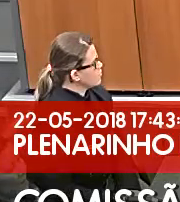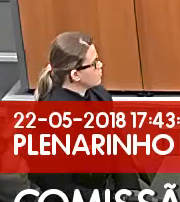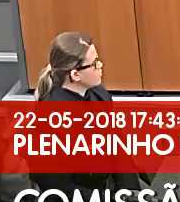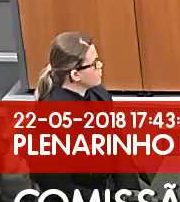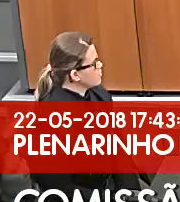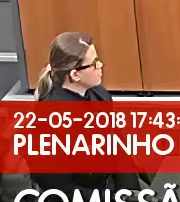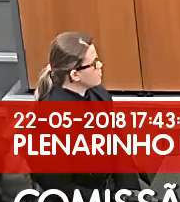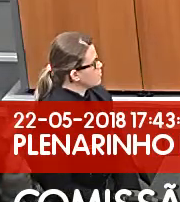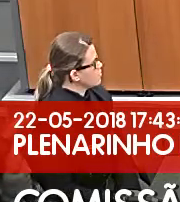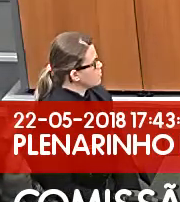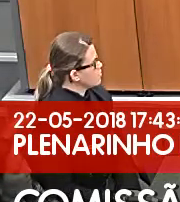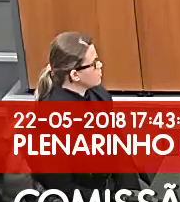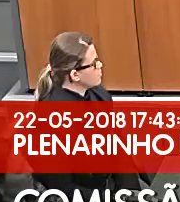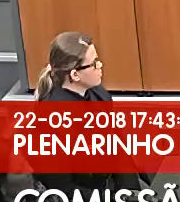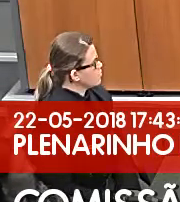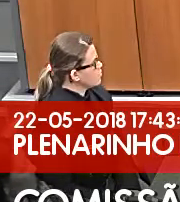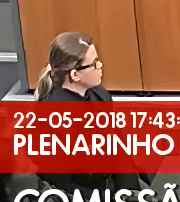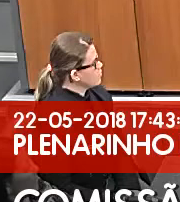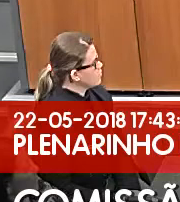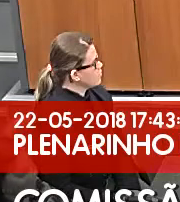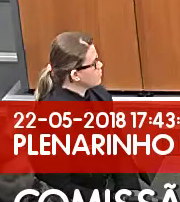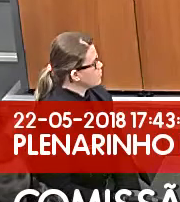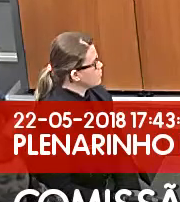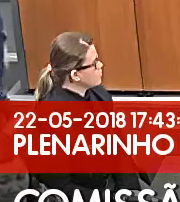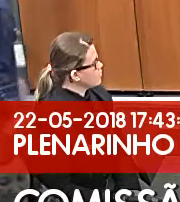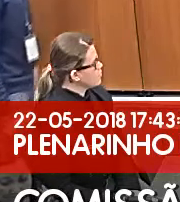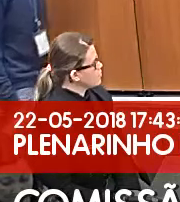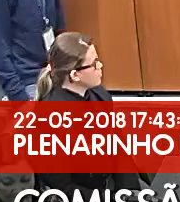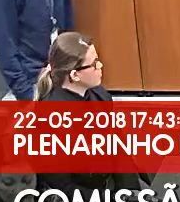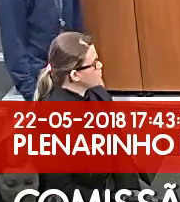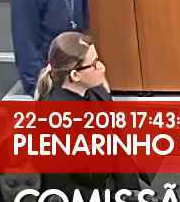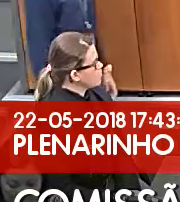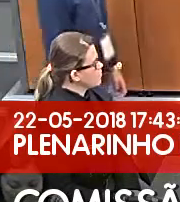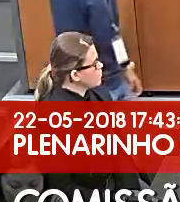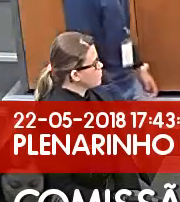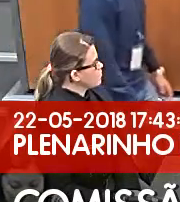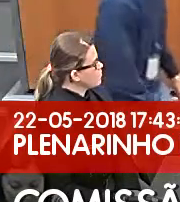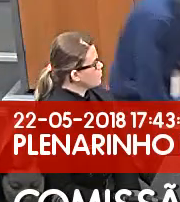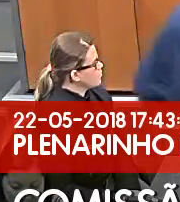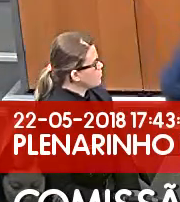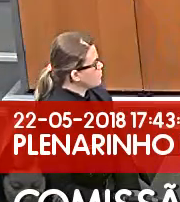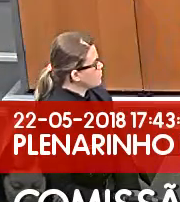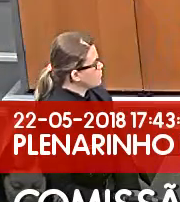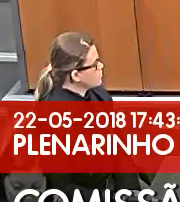Então, a questão dessa carteirinha que a Ana Paula fala, de acessibilidade